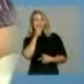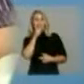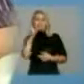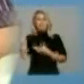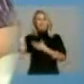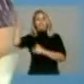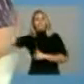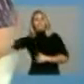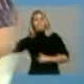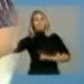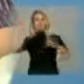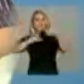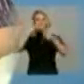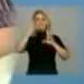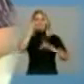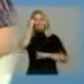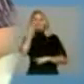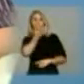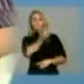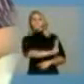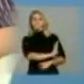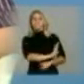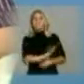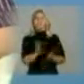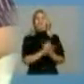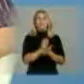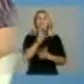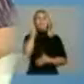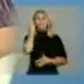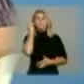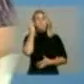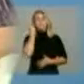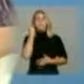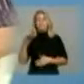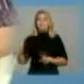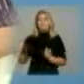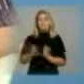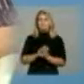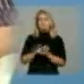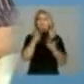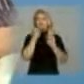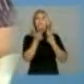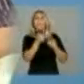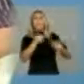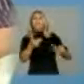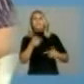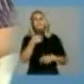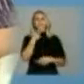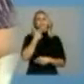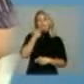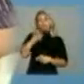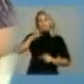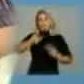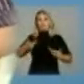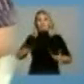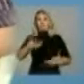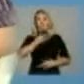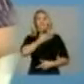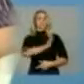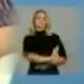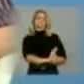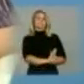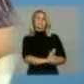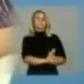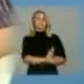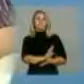pela sociedade. Então, alguns deputados, algumas vezes, chegaram a falar coisas para ela, né, que não